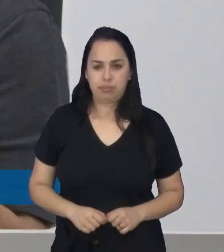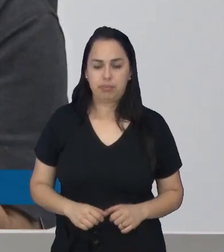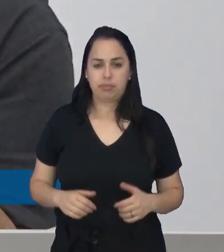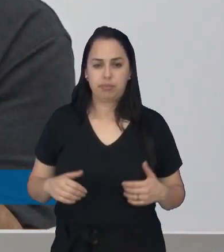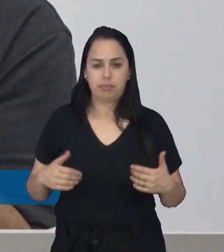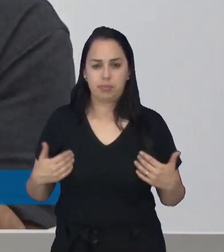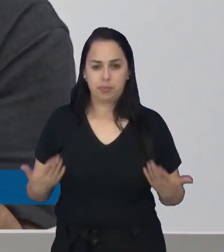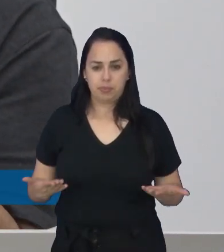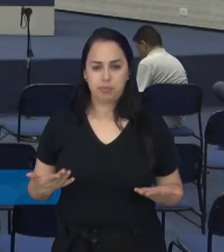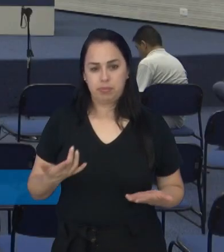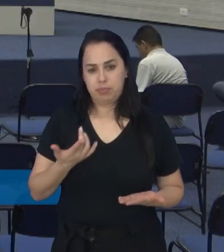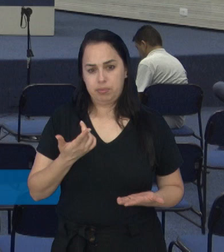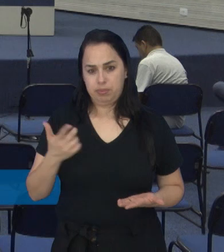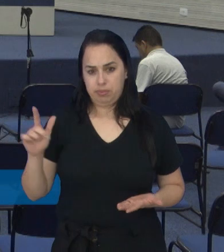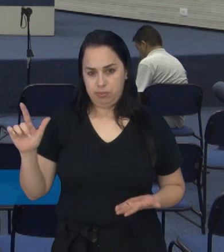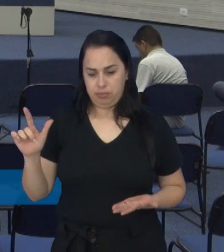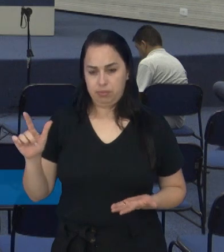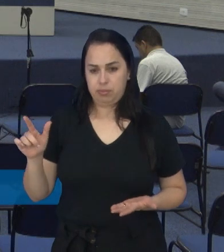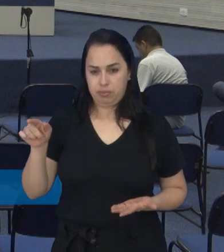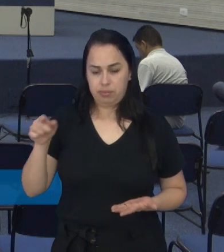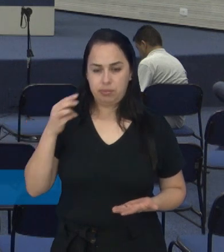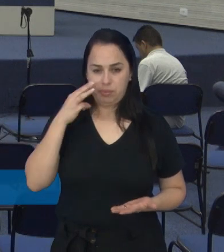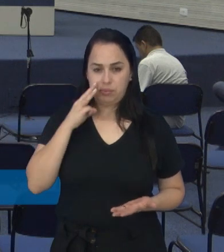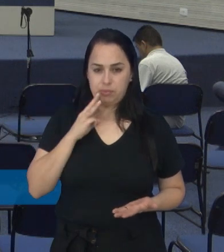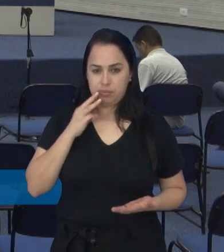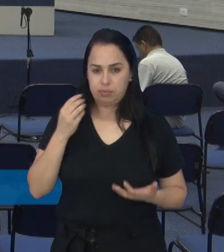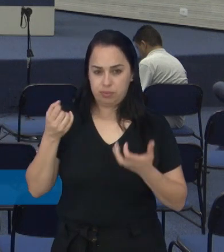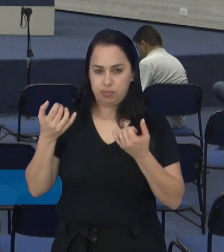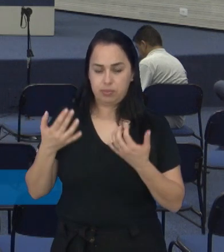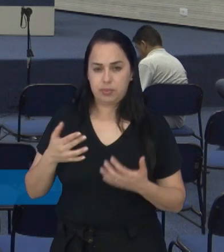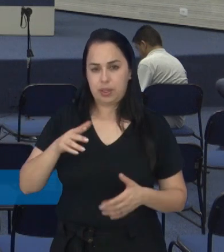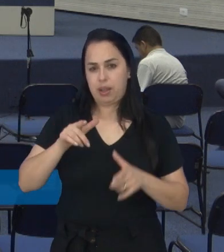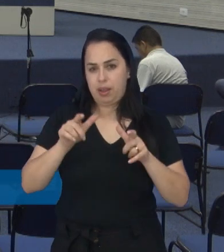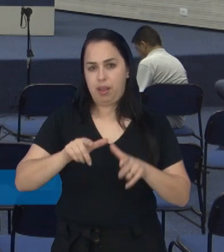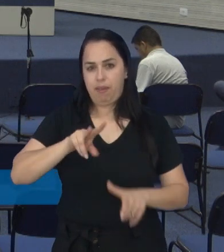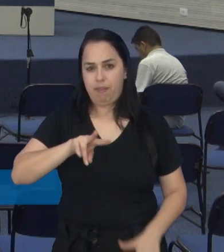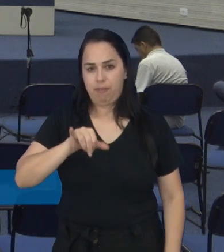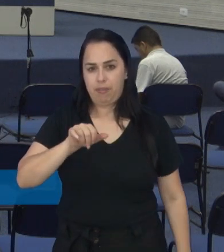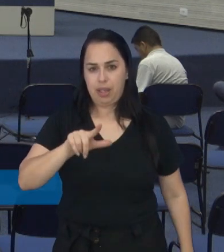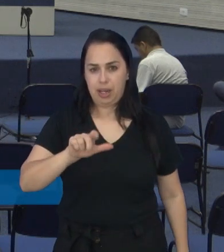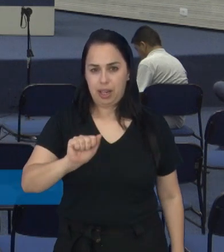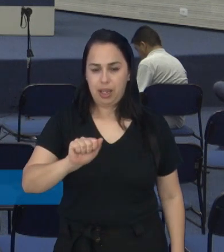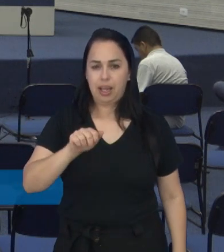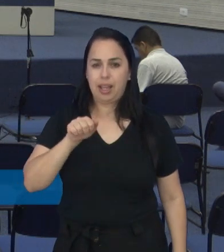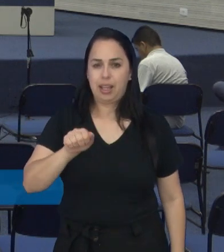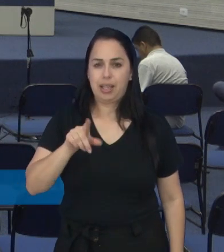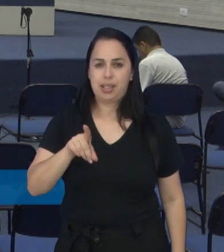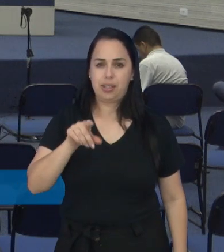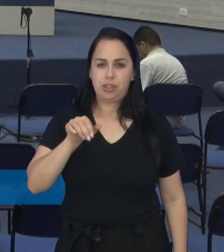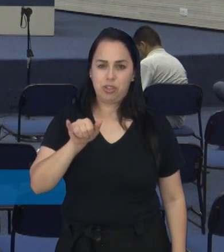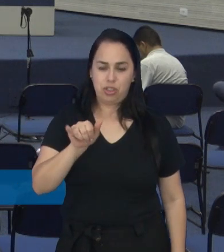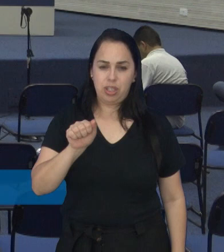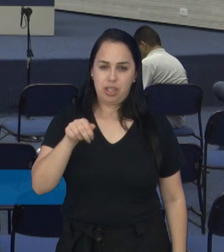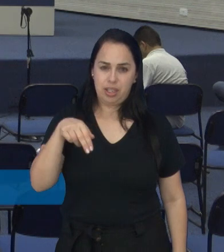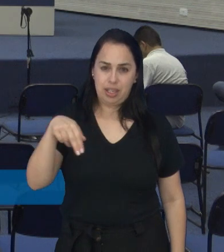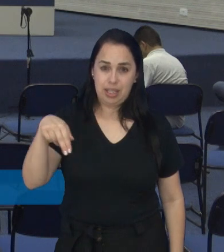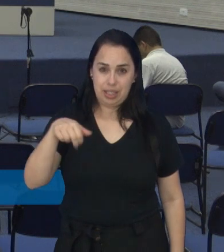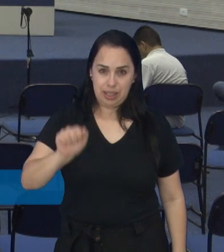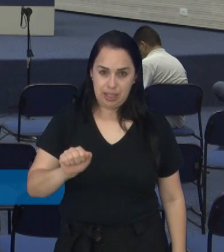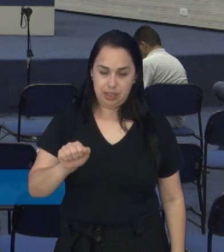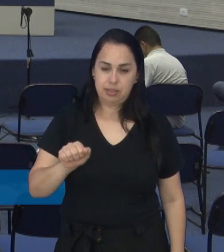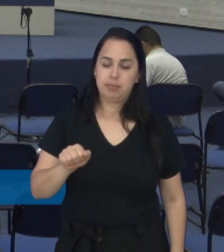bom a outra indagação do voto foi relação a vila de Ana o reposicionamento que nós estamos propondo para Vila adyana mas